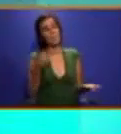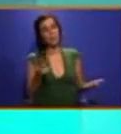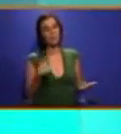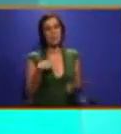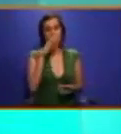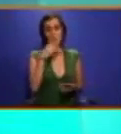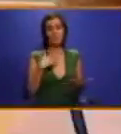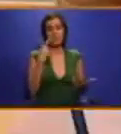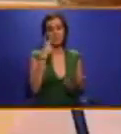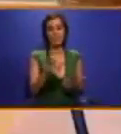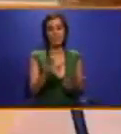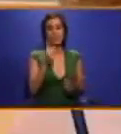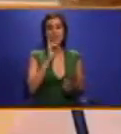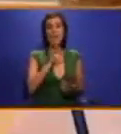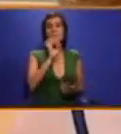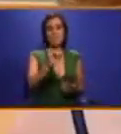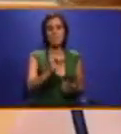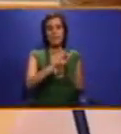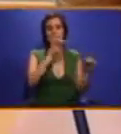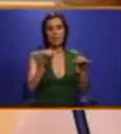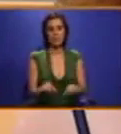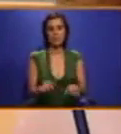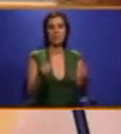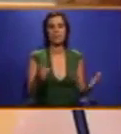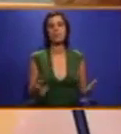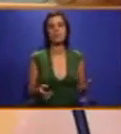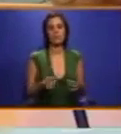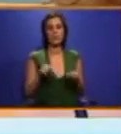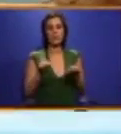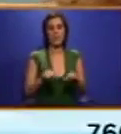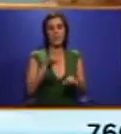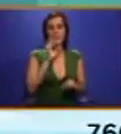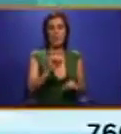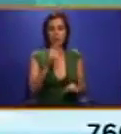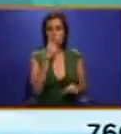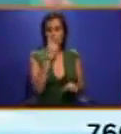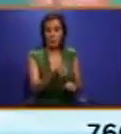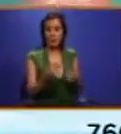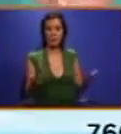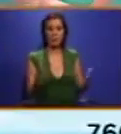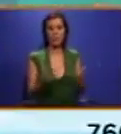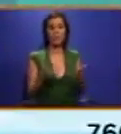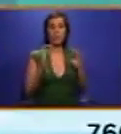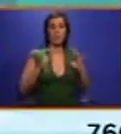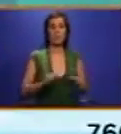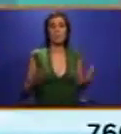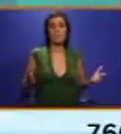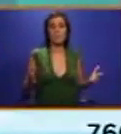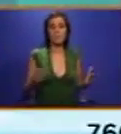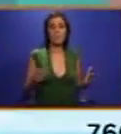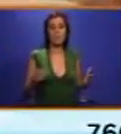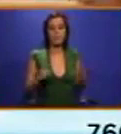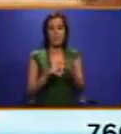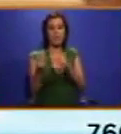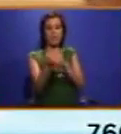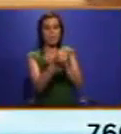cheia de curiosidade queria que a sua mãe estivesse aqui e no estúdio para vê-la não é depois de finalizar mas ela anda aí nos